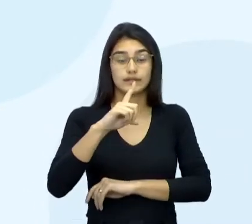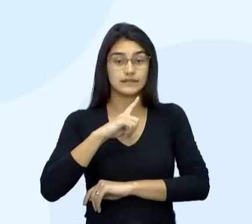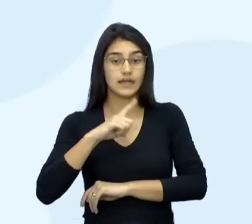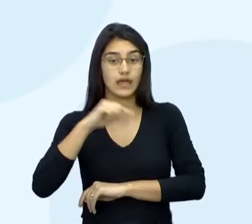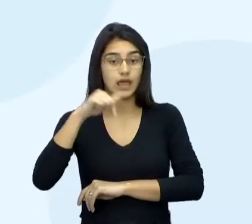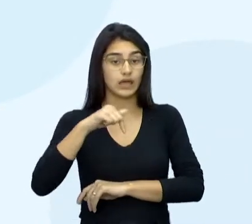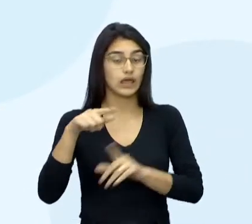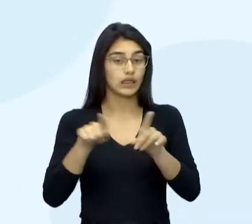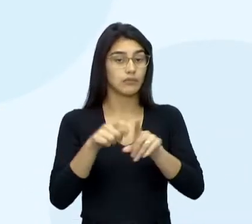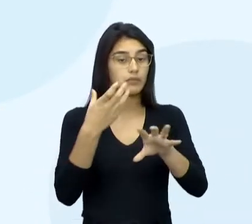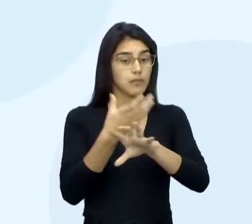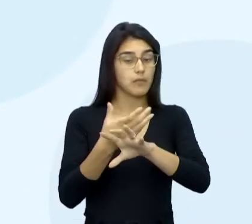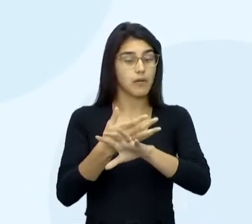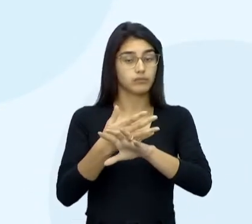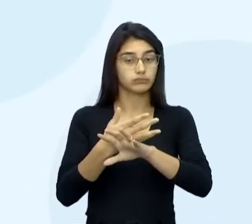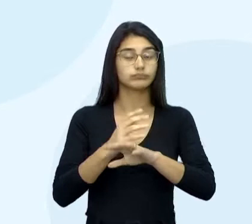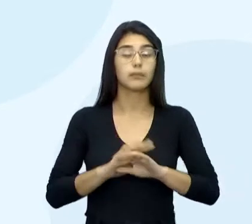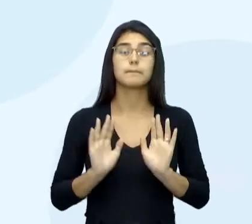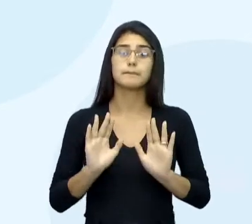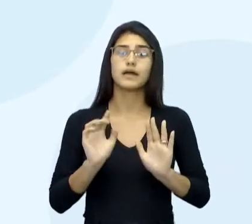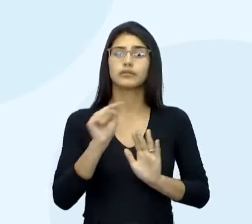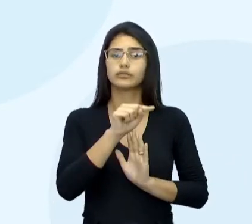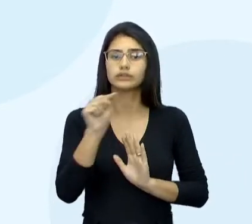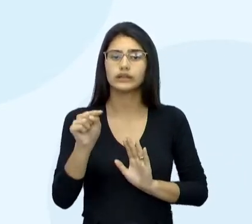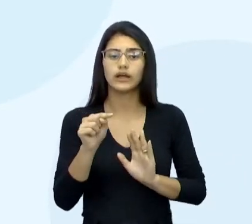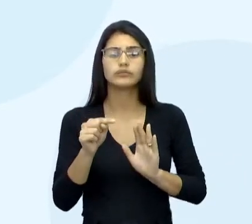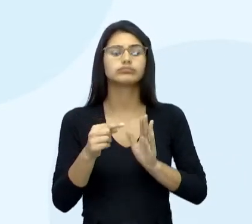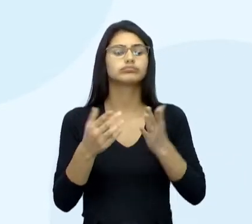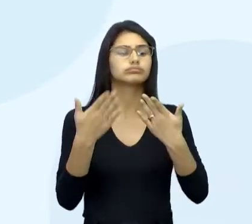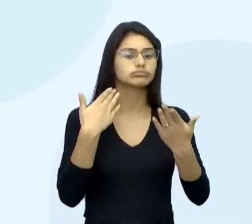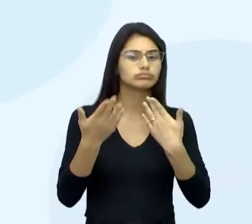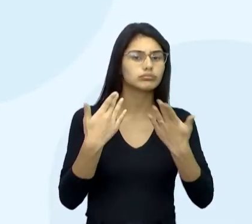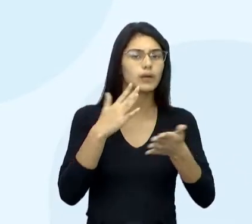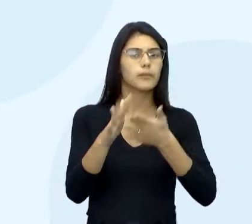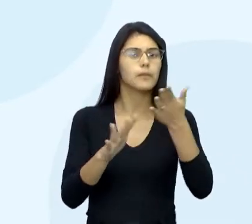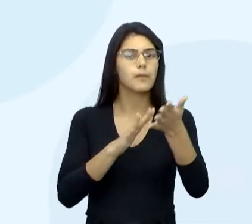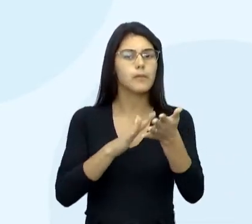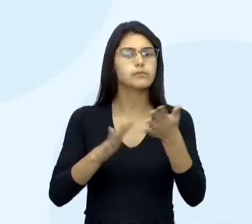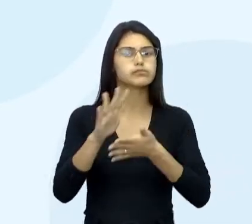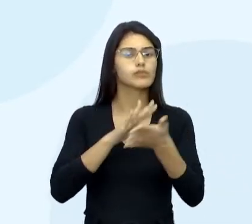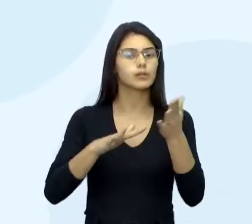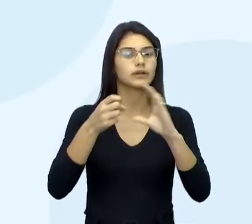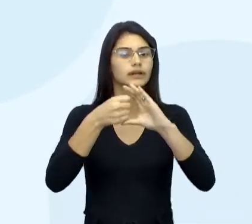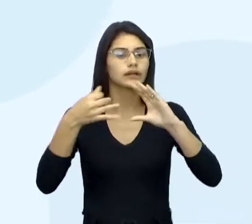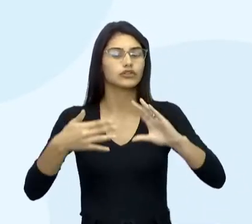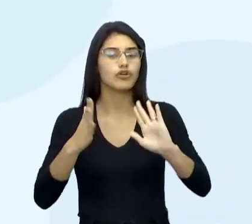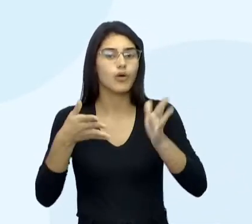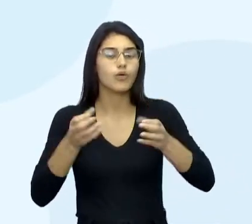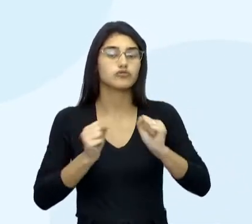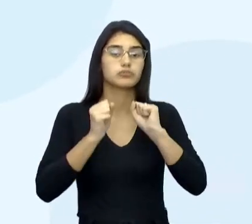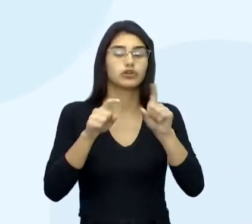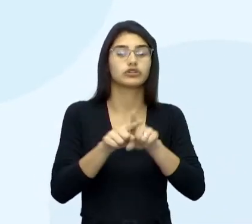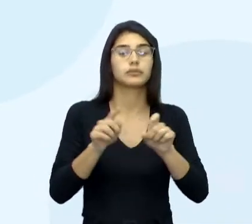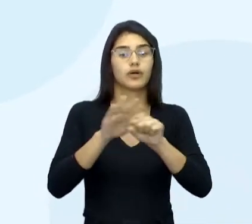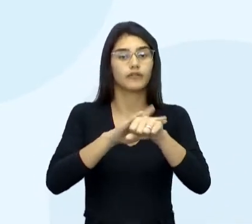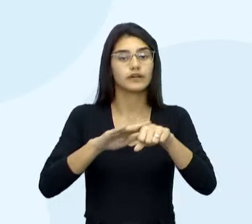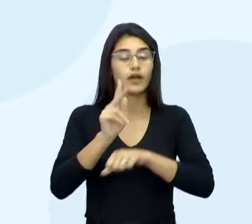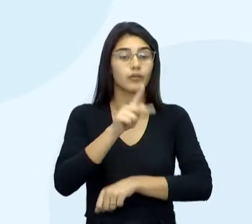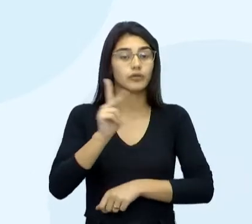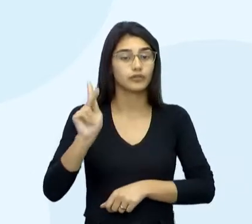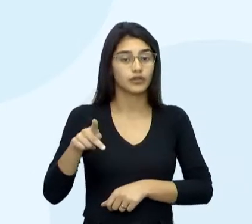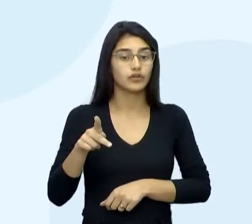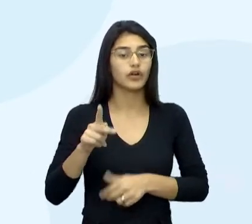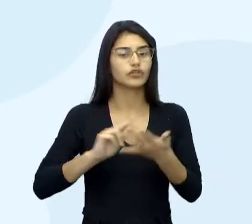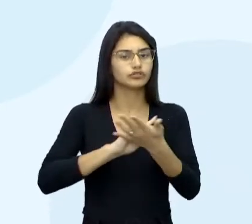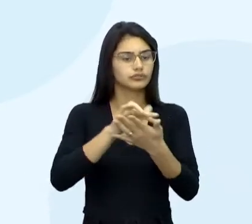também no nosso componente dinâmica e equilíbrio, mas para você trocar ali uma ideia, ver alguns aspectos hoje, a gente pode falar até com professores